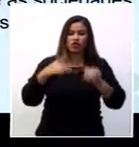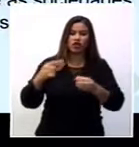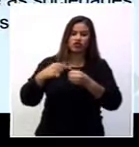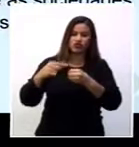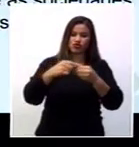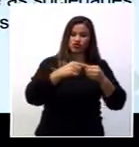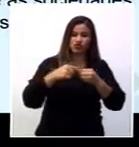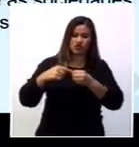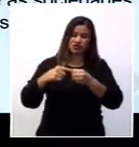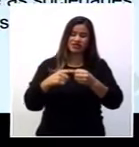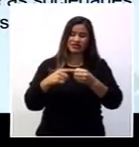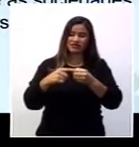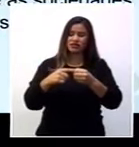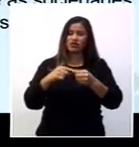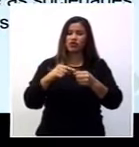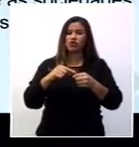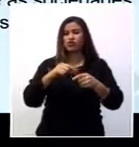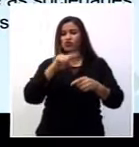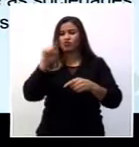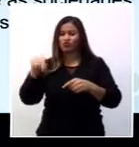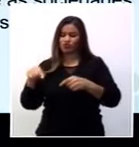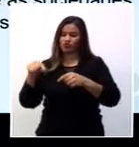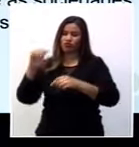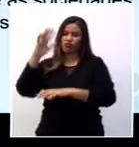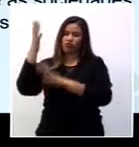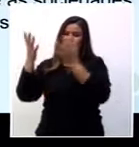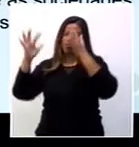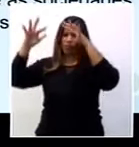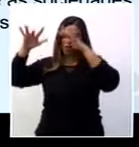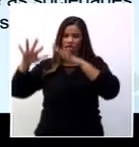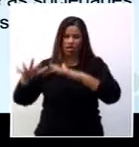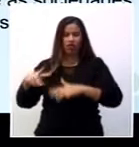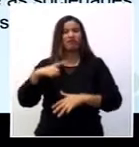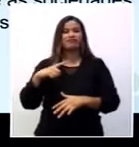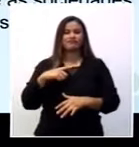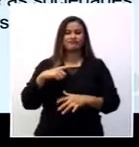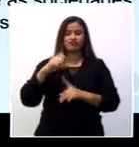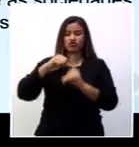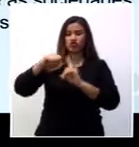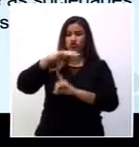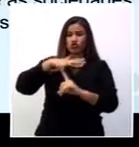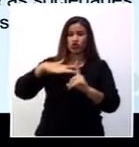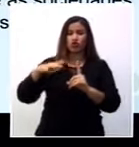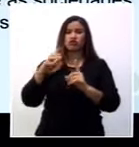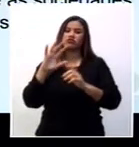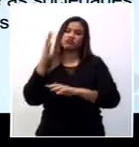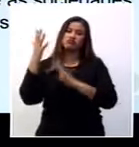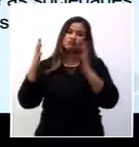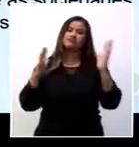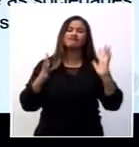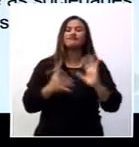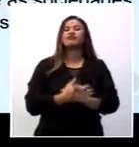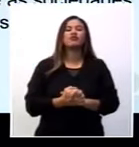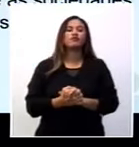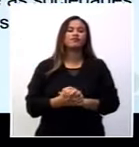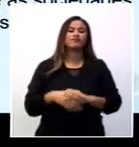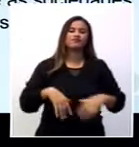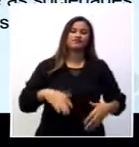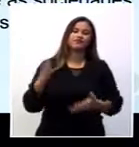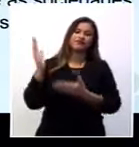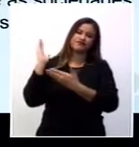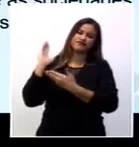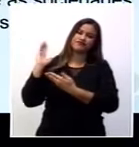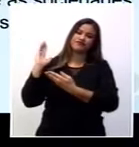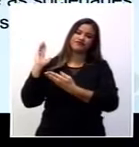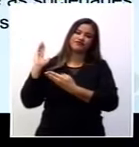urbanização com os desastres socioambientais. Então, vocês acompanham na tela conosco, né? A gente sempre traz uma